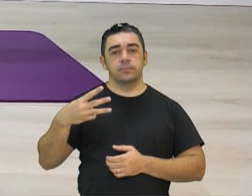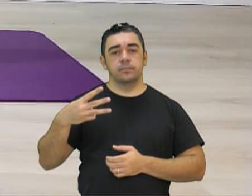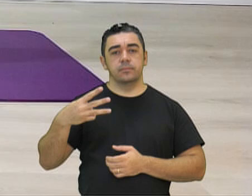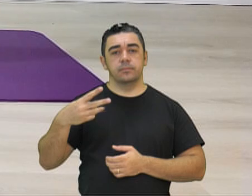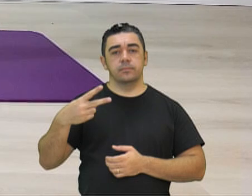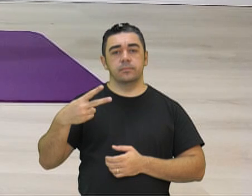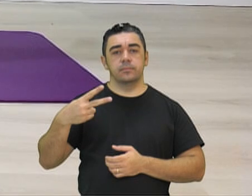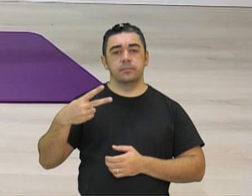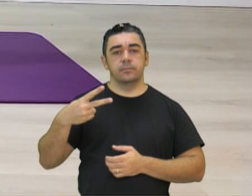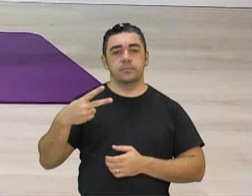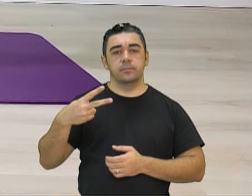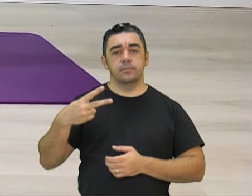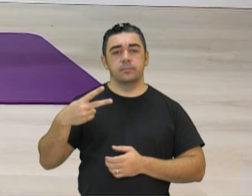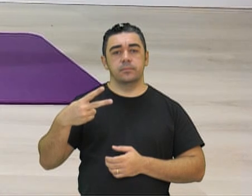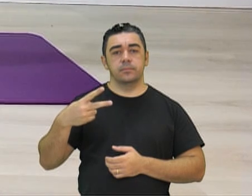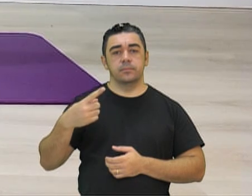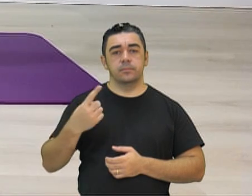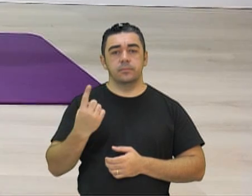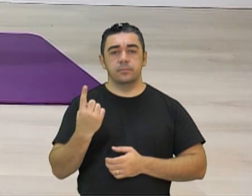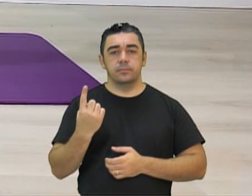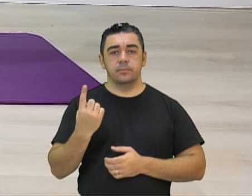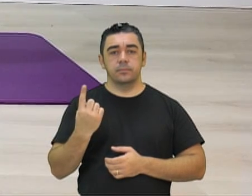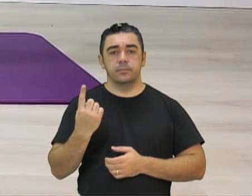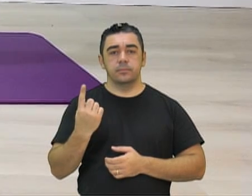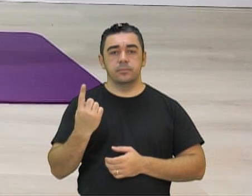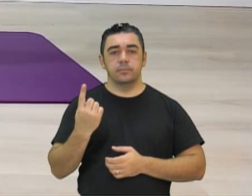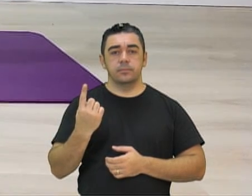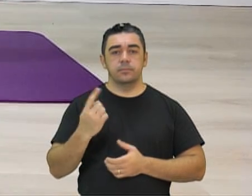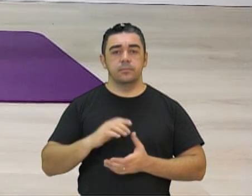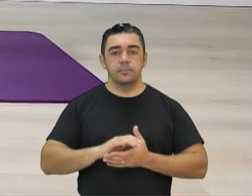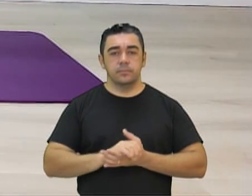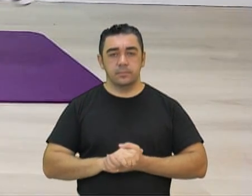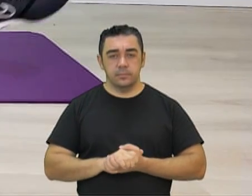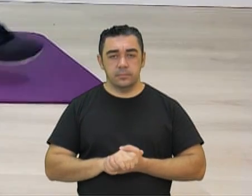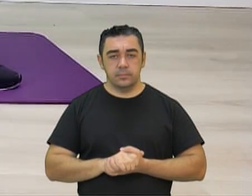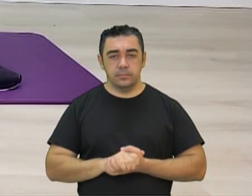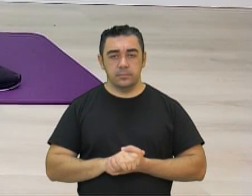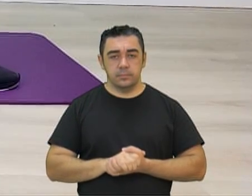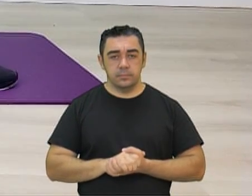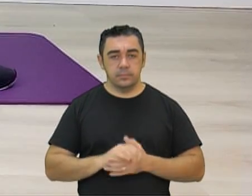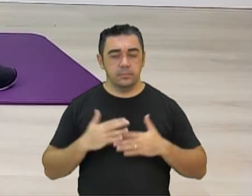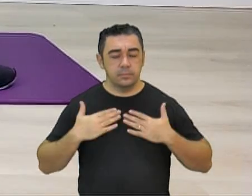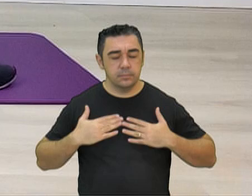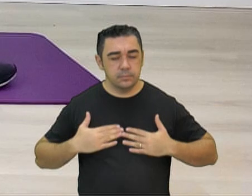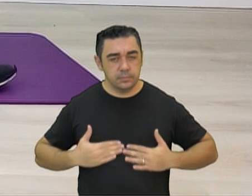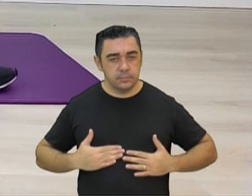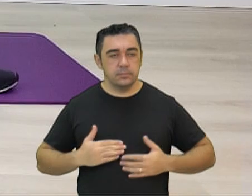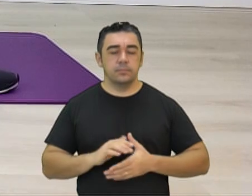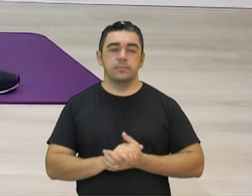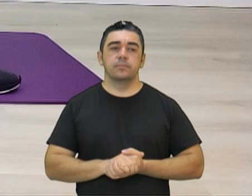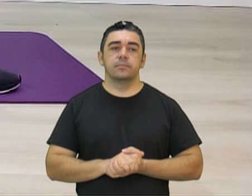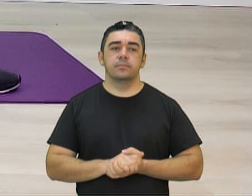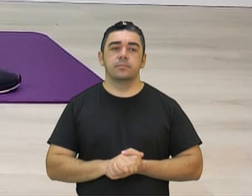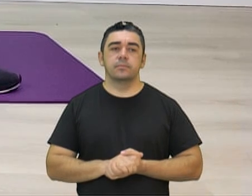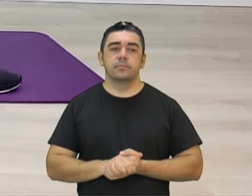3, 2, 1. Relaxa.